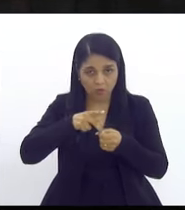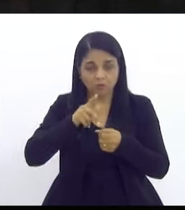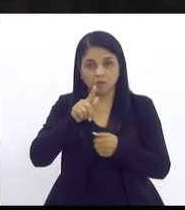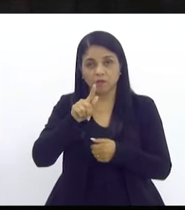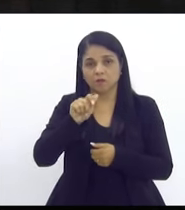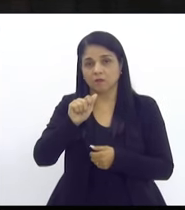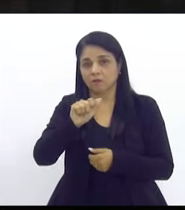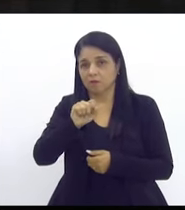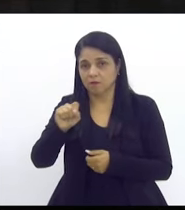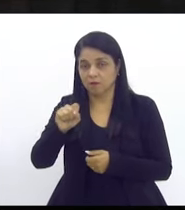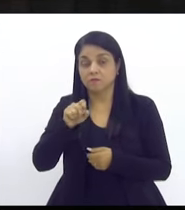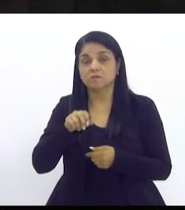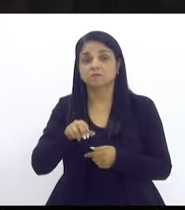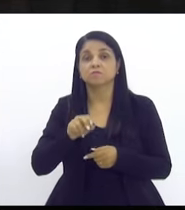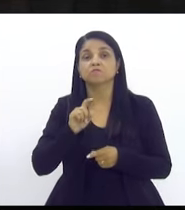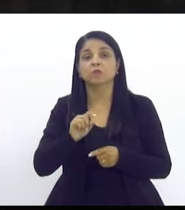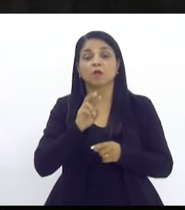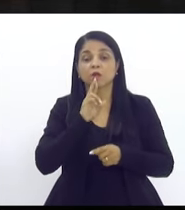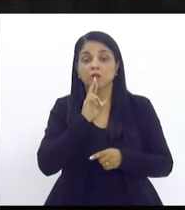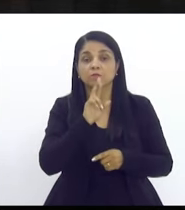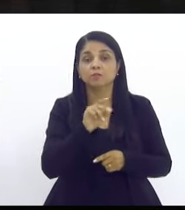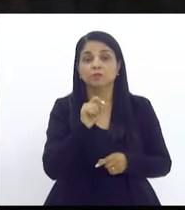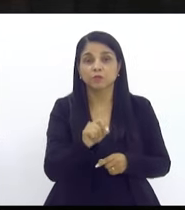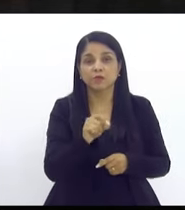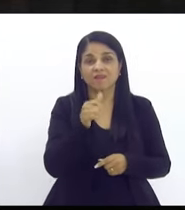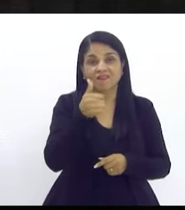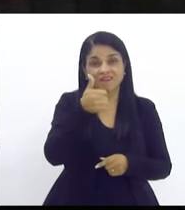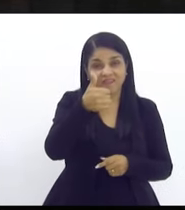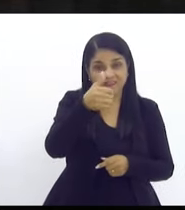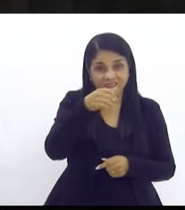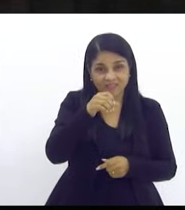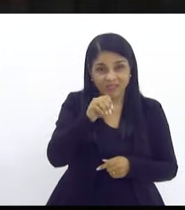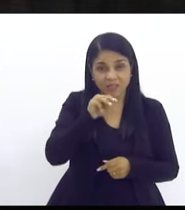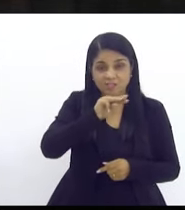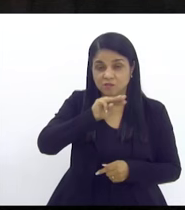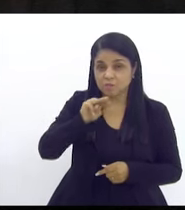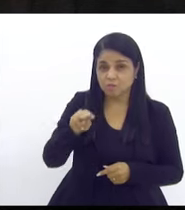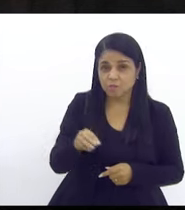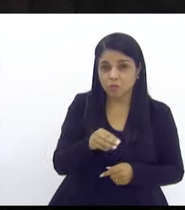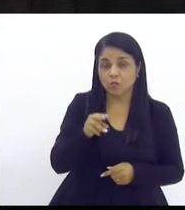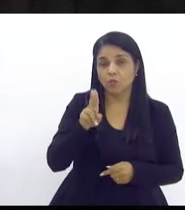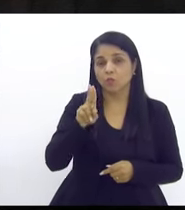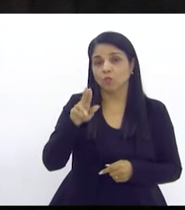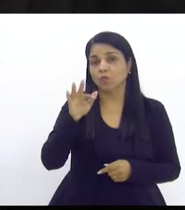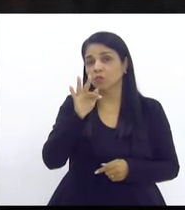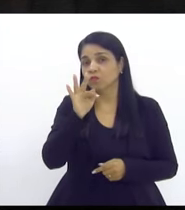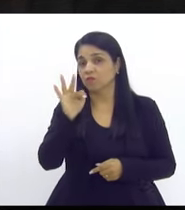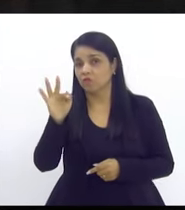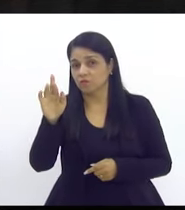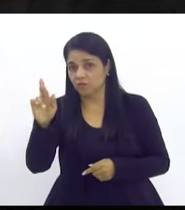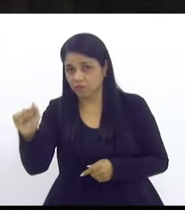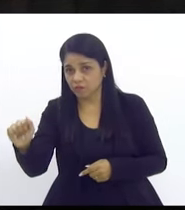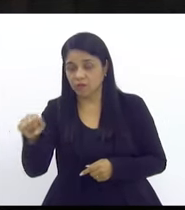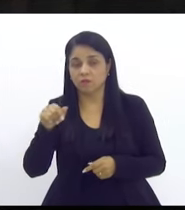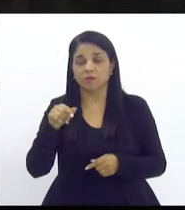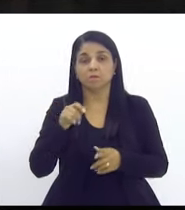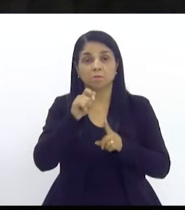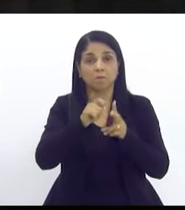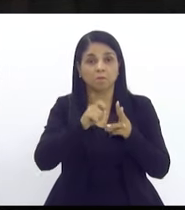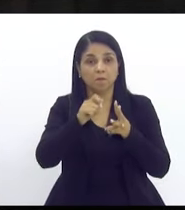gás corresponderá a 10 mil UFIR por mês, por área sob